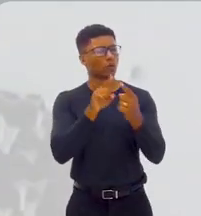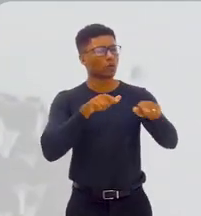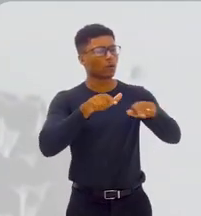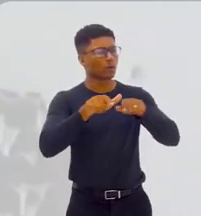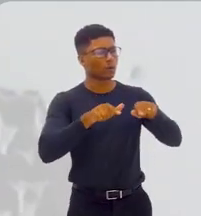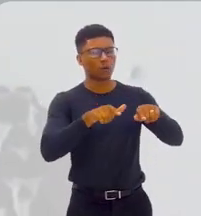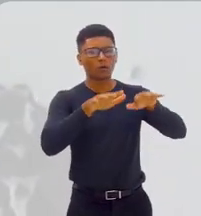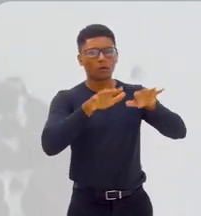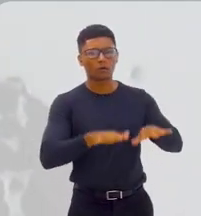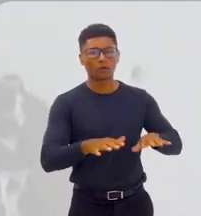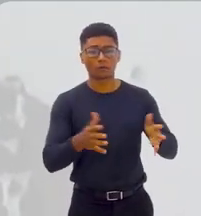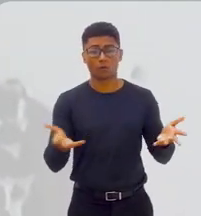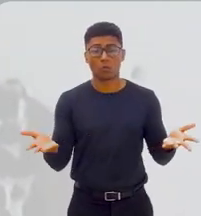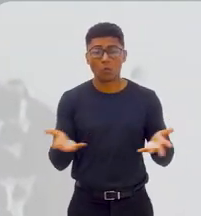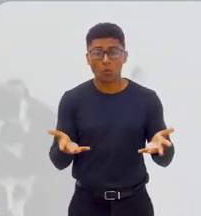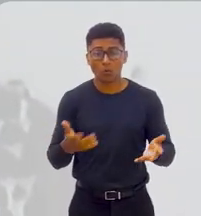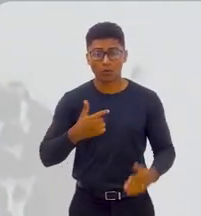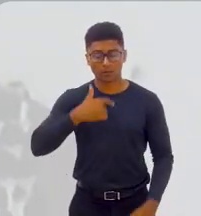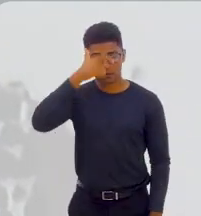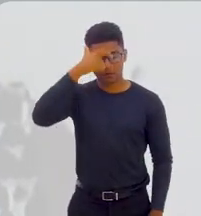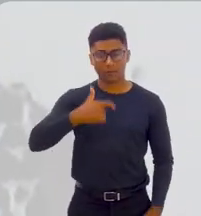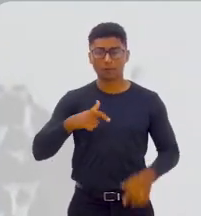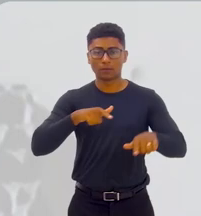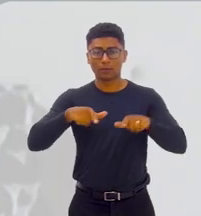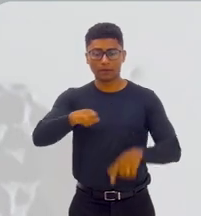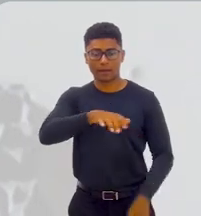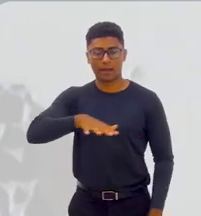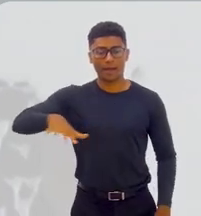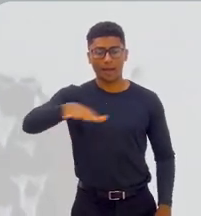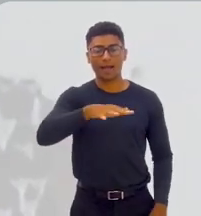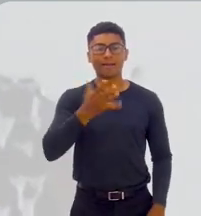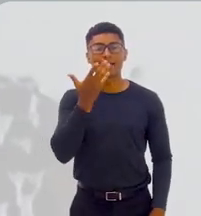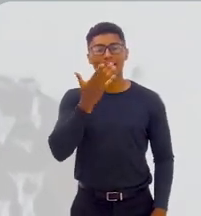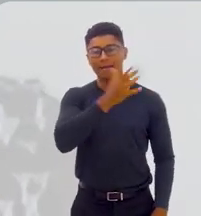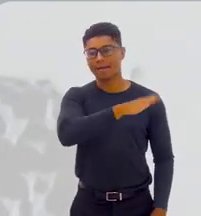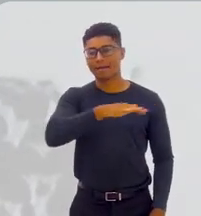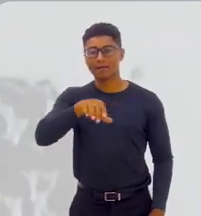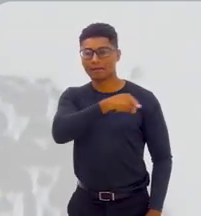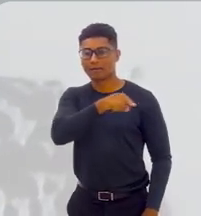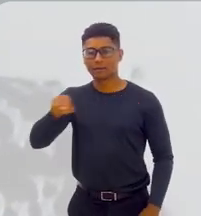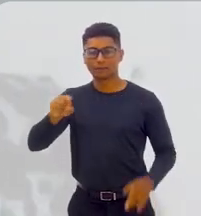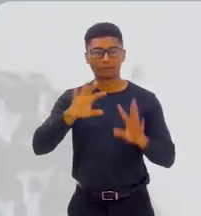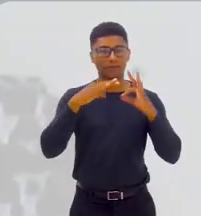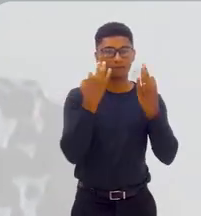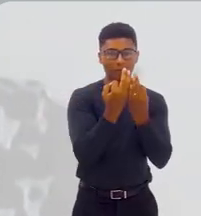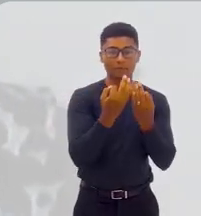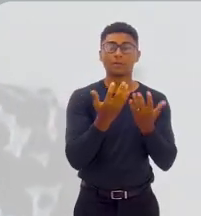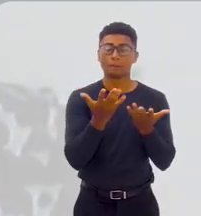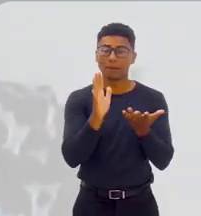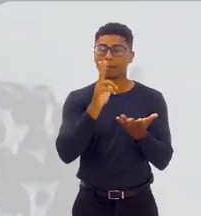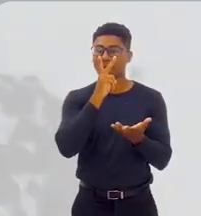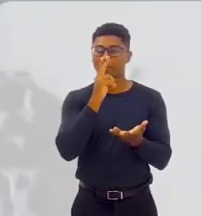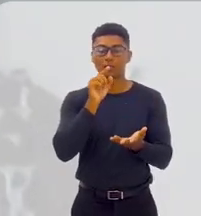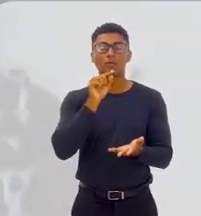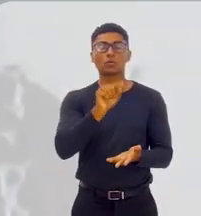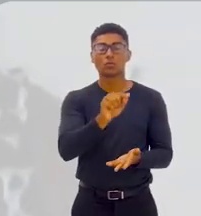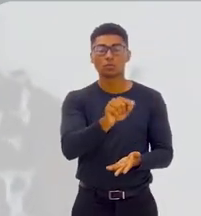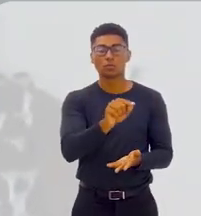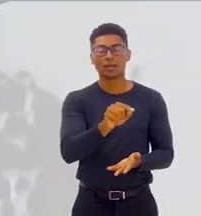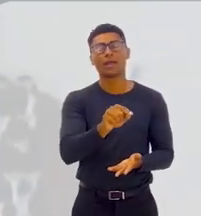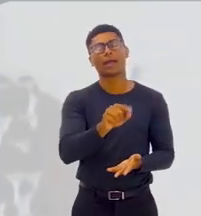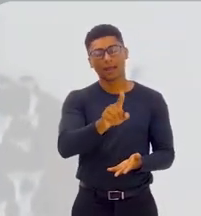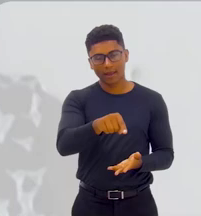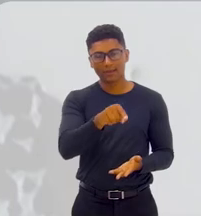lá. E hoje, até tanto que hoje eu sou uma mulher que trabalha na área de infância, né? Eu sou uma advogada que trabalho com família, mas no ramo de faço